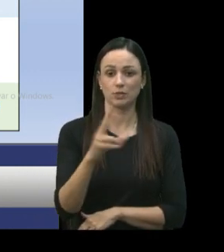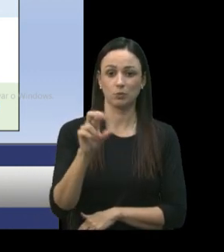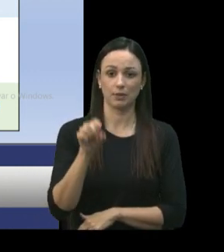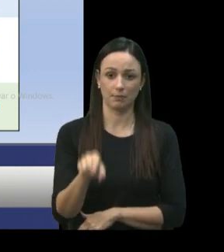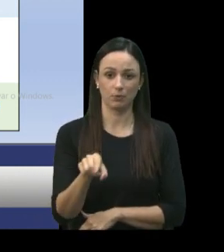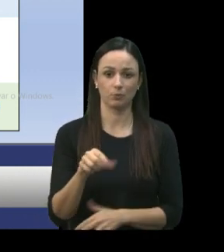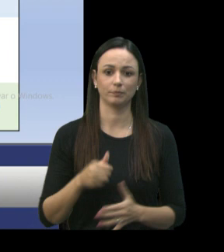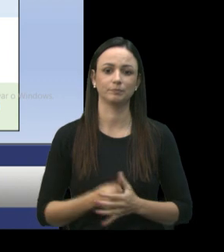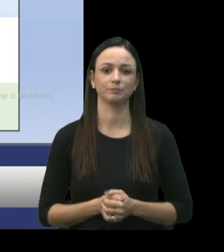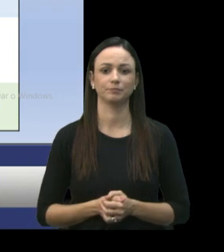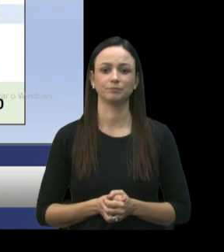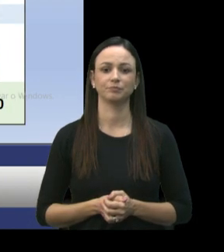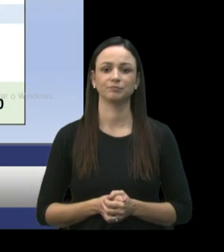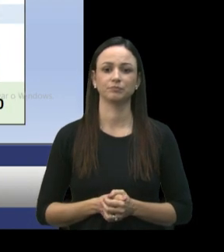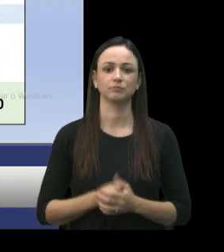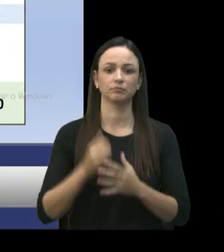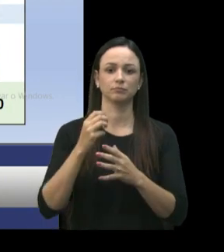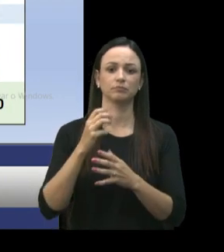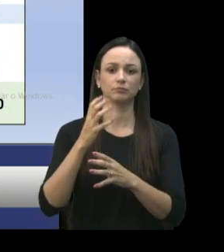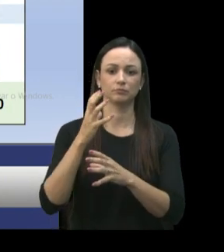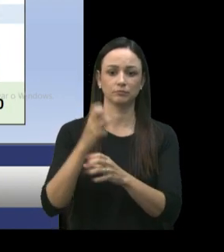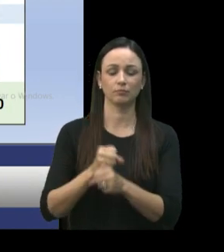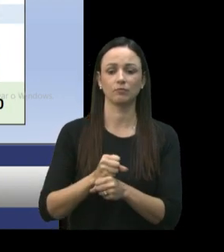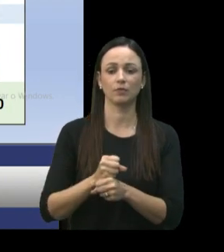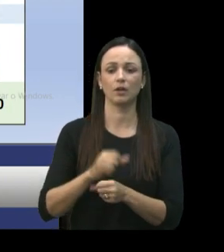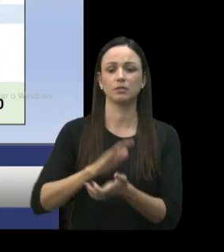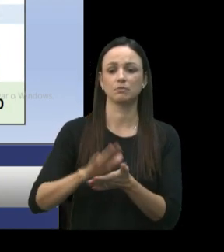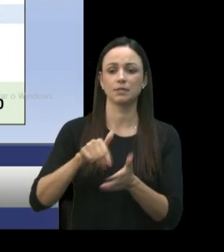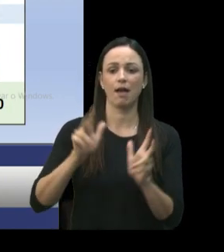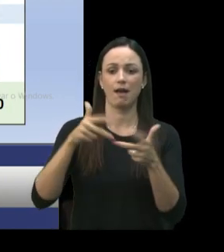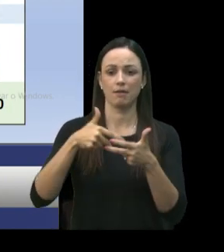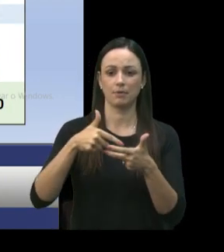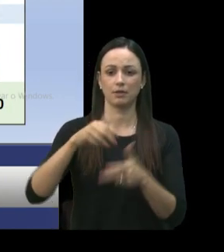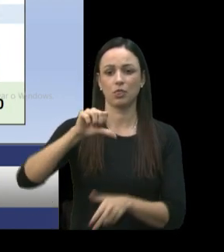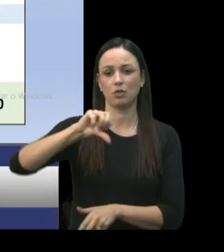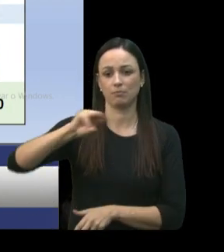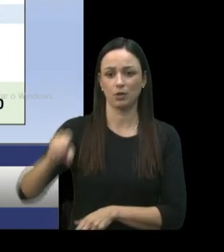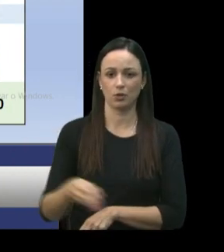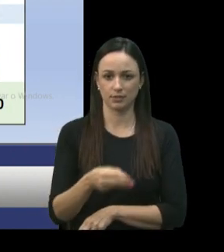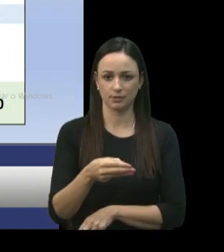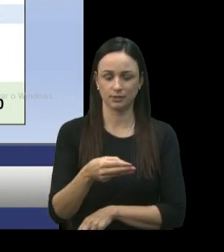1.250.000. Total da despesa da Câmara Municipal de Jaú,